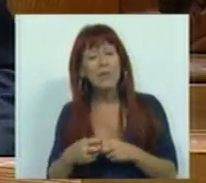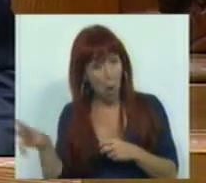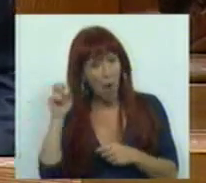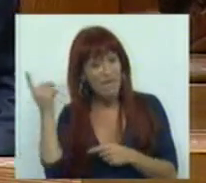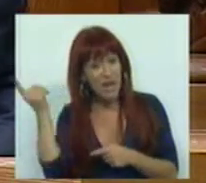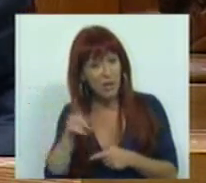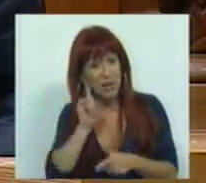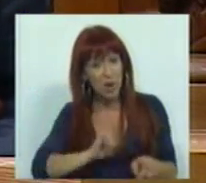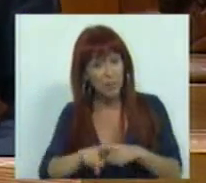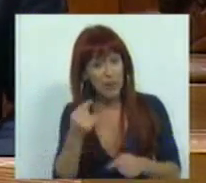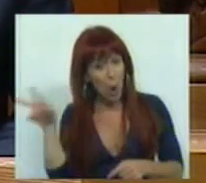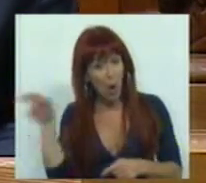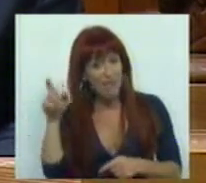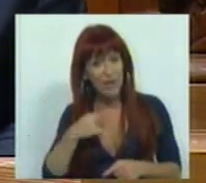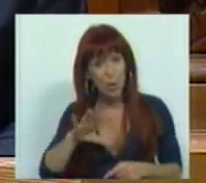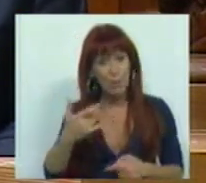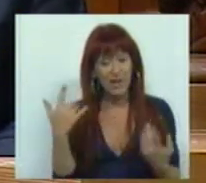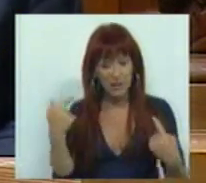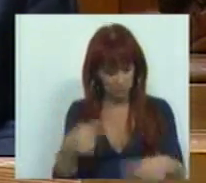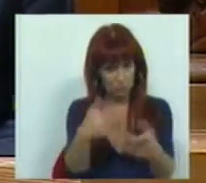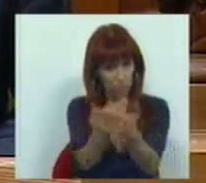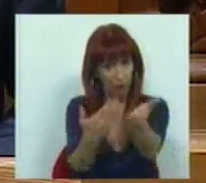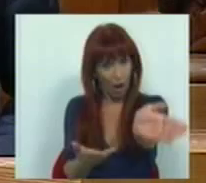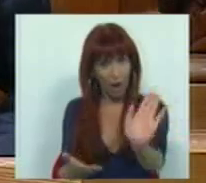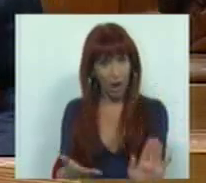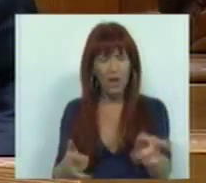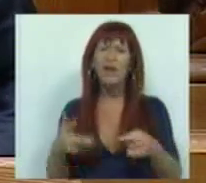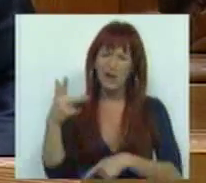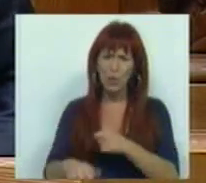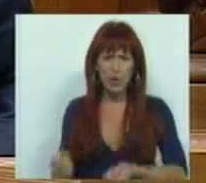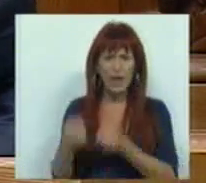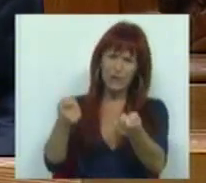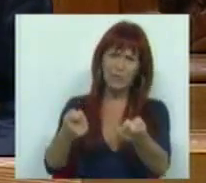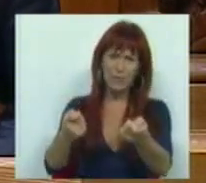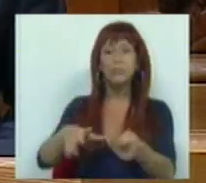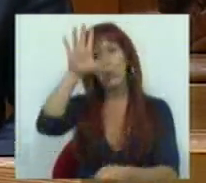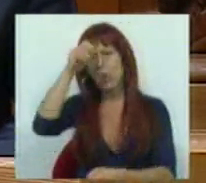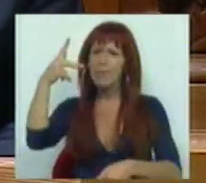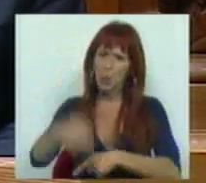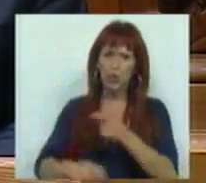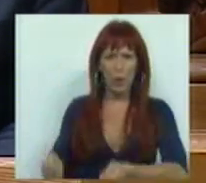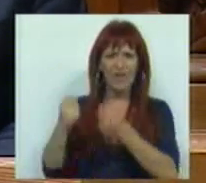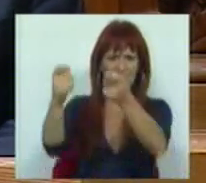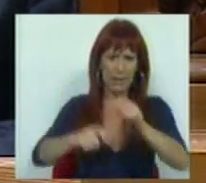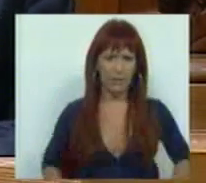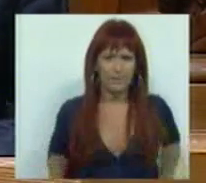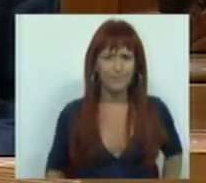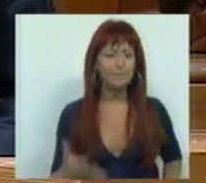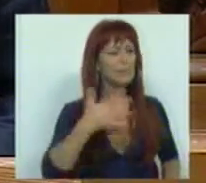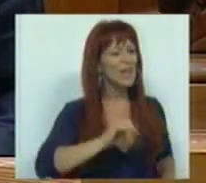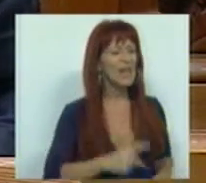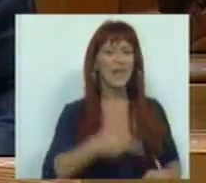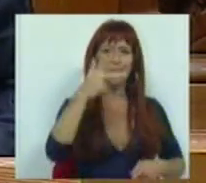ser ouvida, senhora deputada, e o país de facto ficou assim. Queria cortar o investimento, o governo cortou os investimentos.